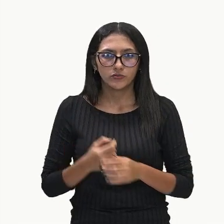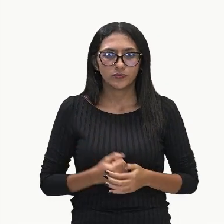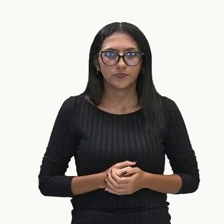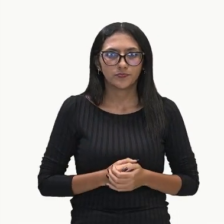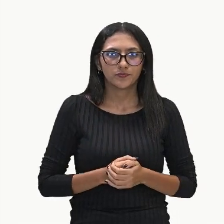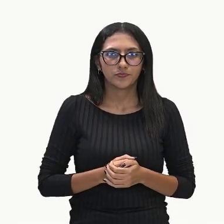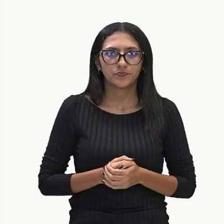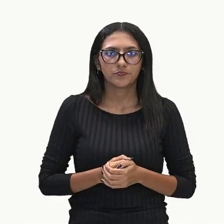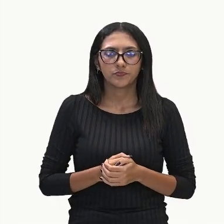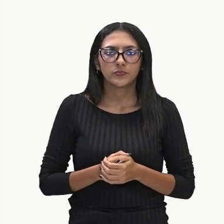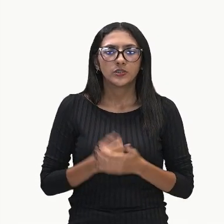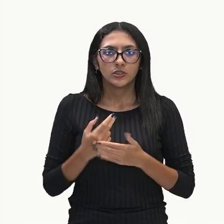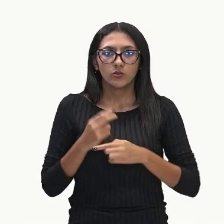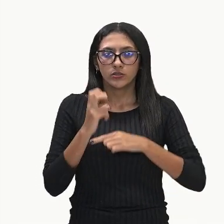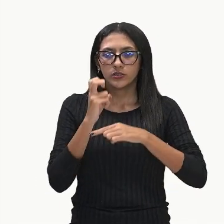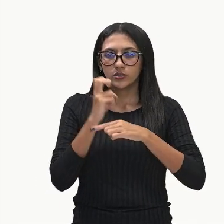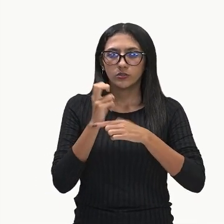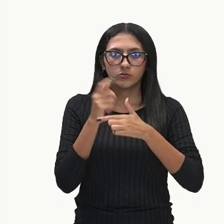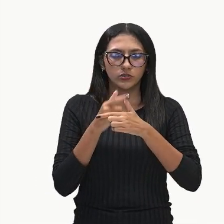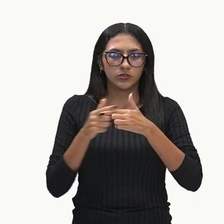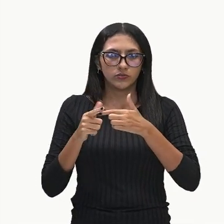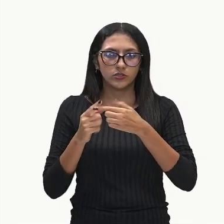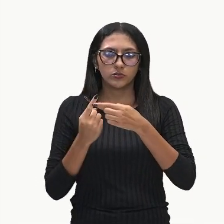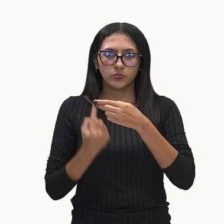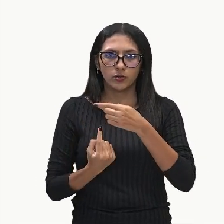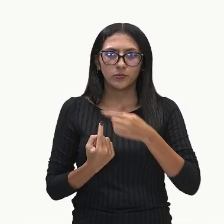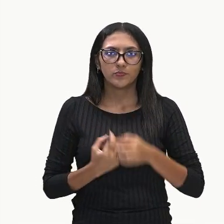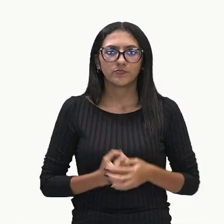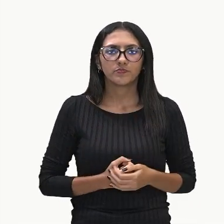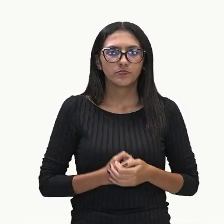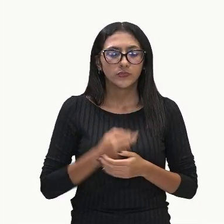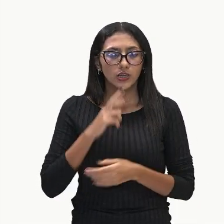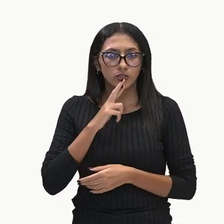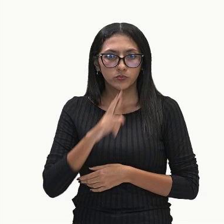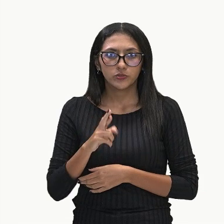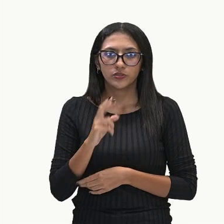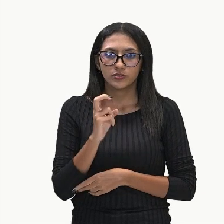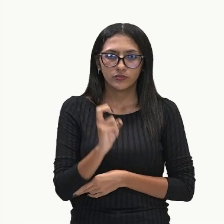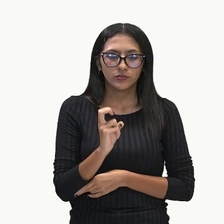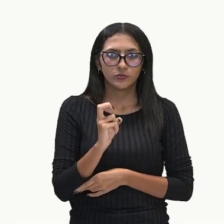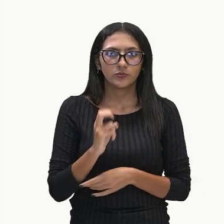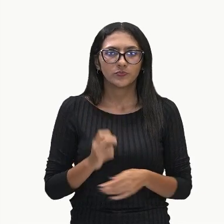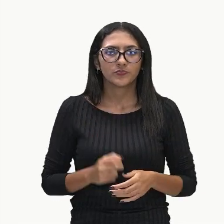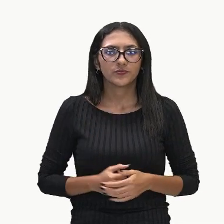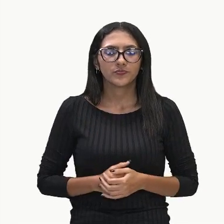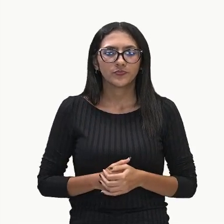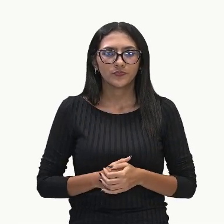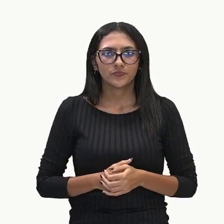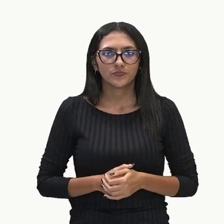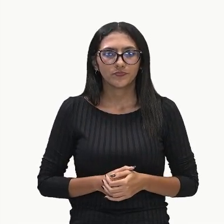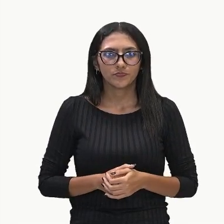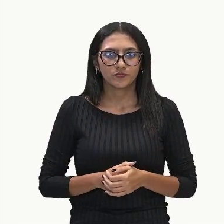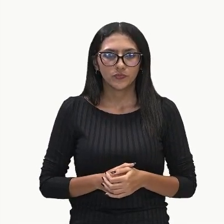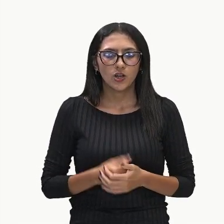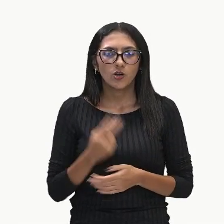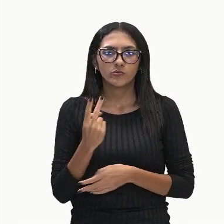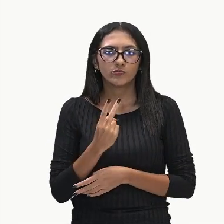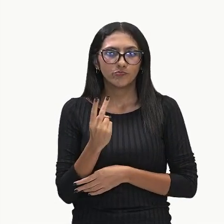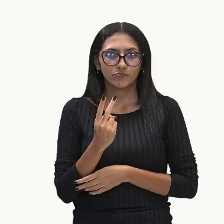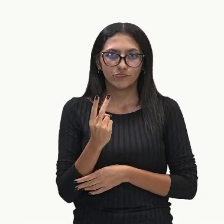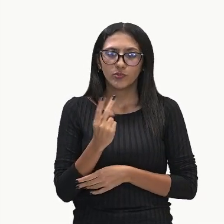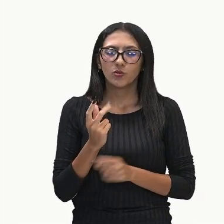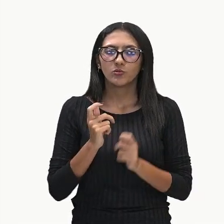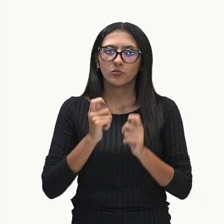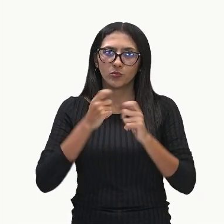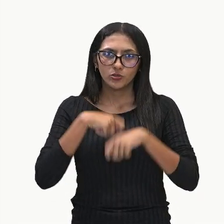5 dividido para 1, que o resultado vai ser 5. Está aí. O segundo modo que você pode